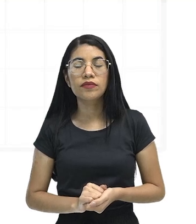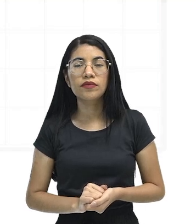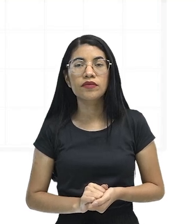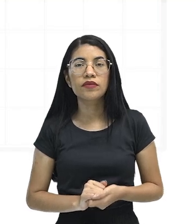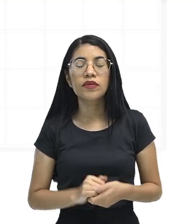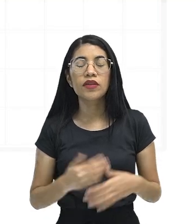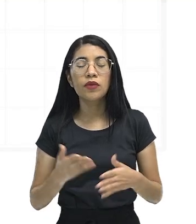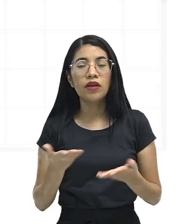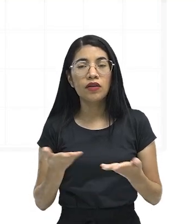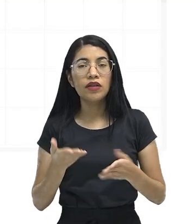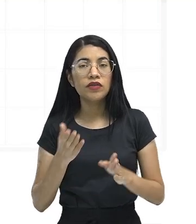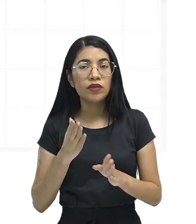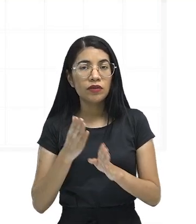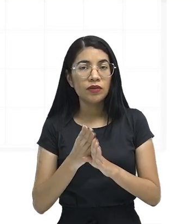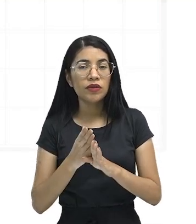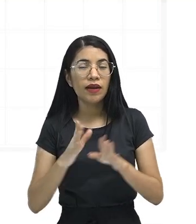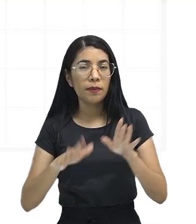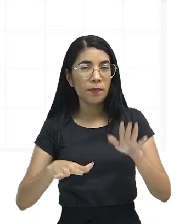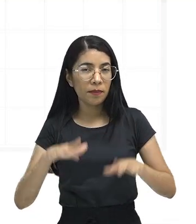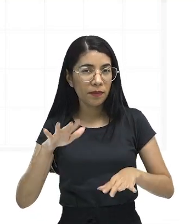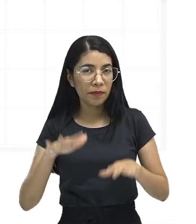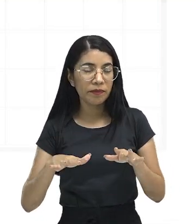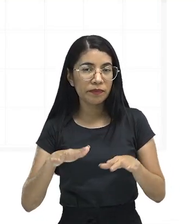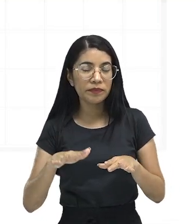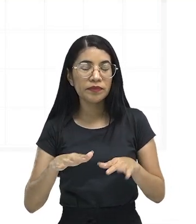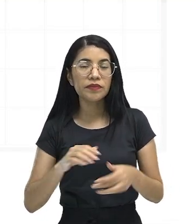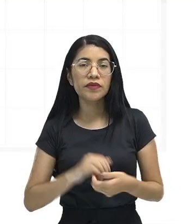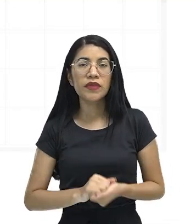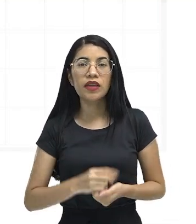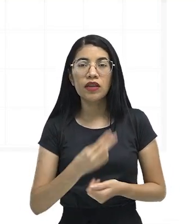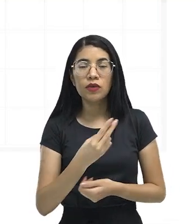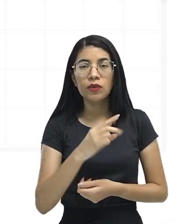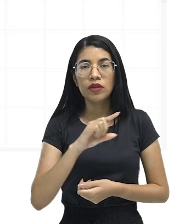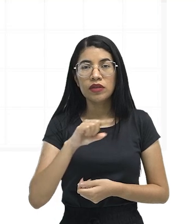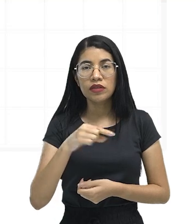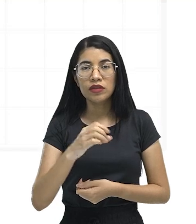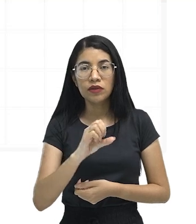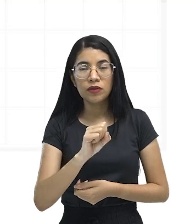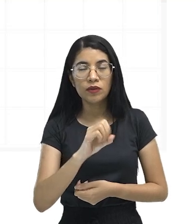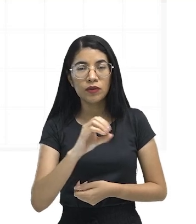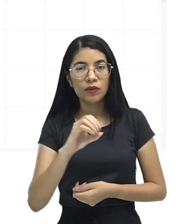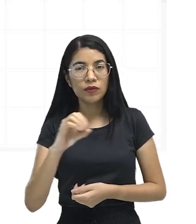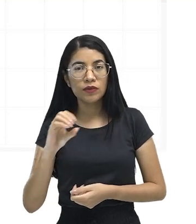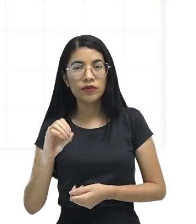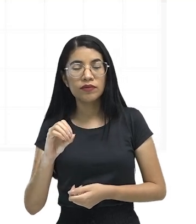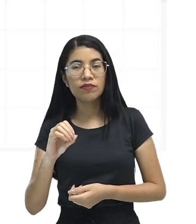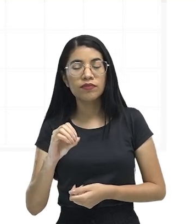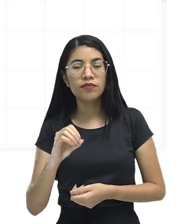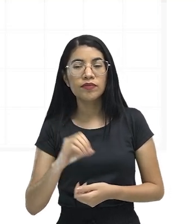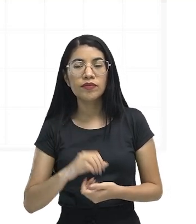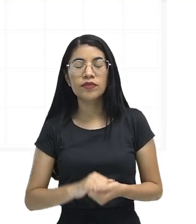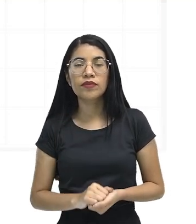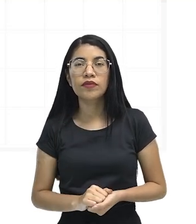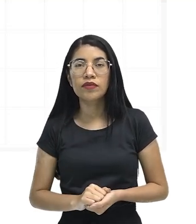média aritmética de 2.800, né?